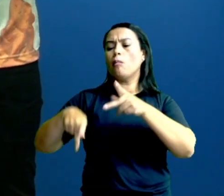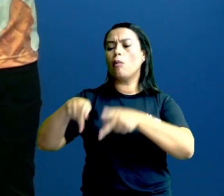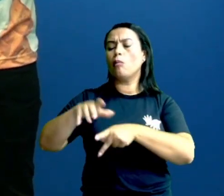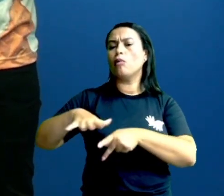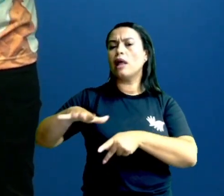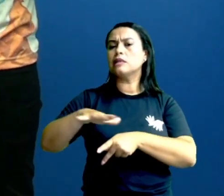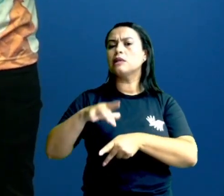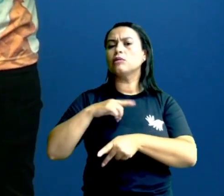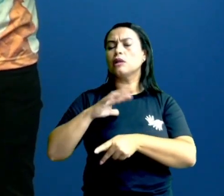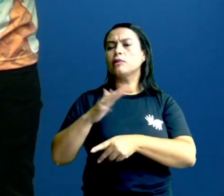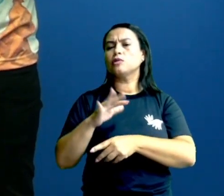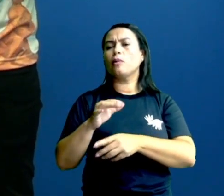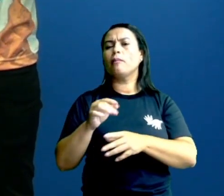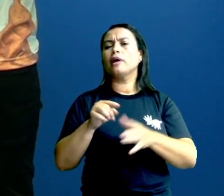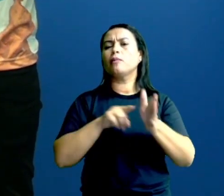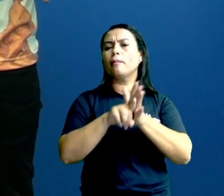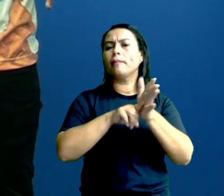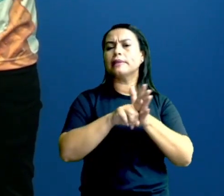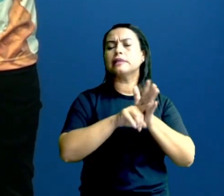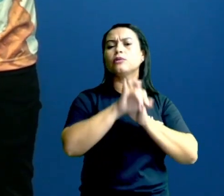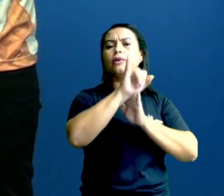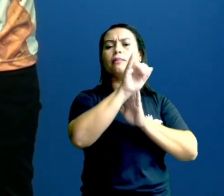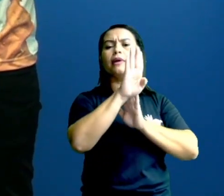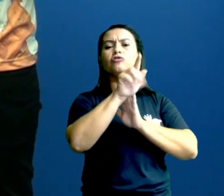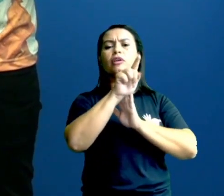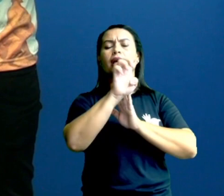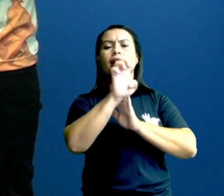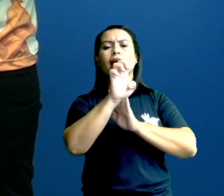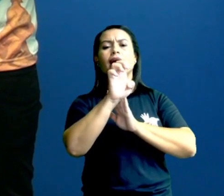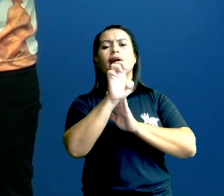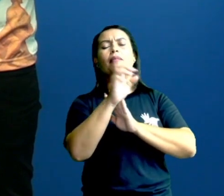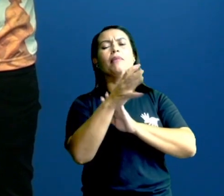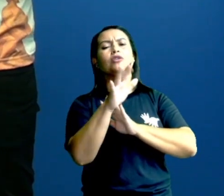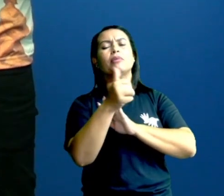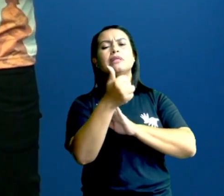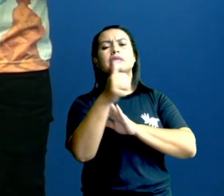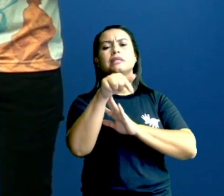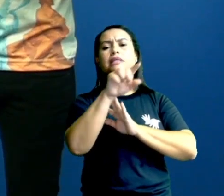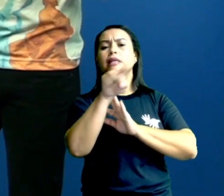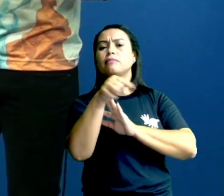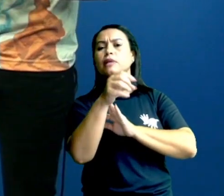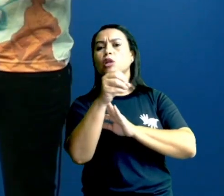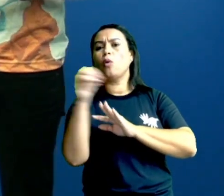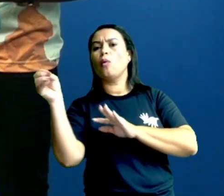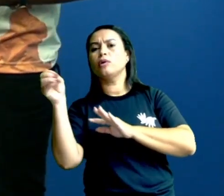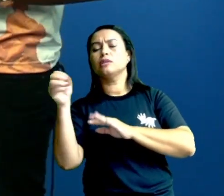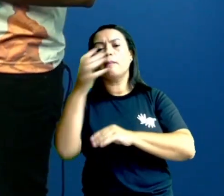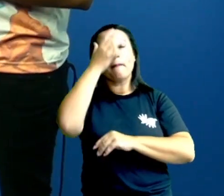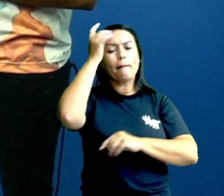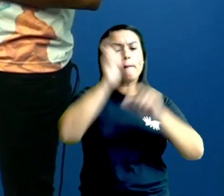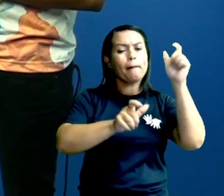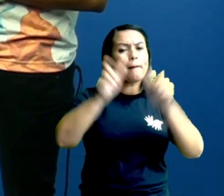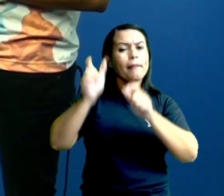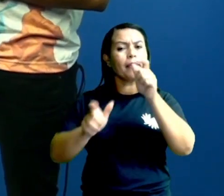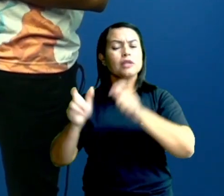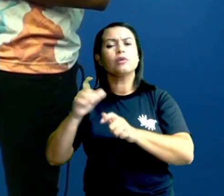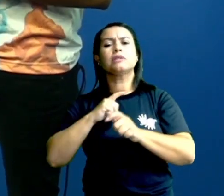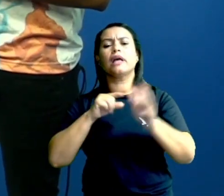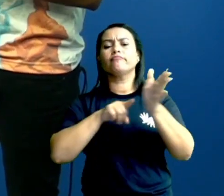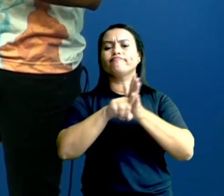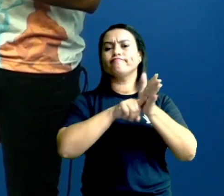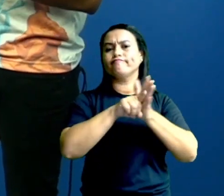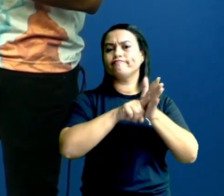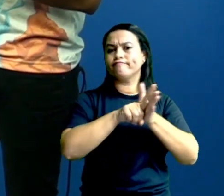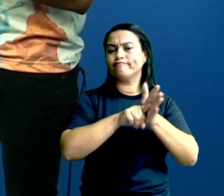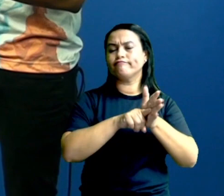com base em dados de 2010 do IBGE de mais de 17 milhões de pessoas tá logicamente a atualização desses dados